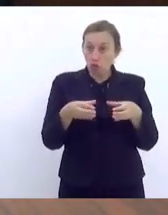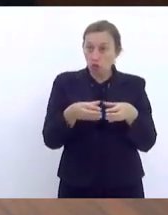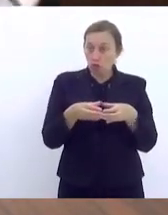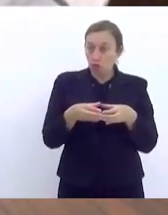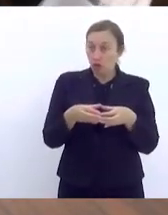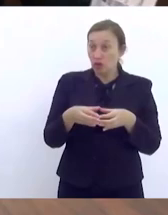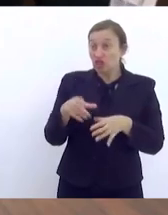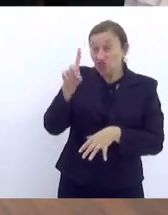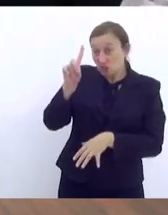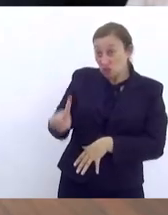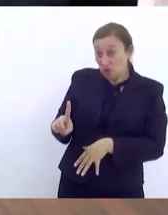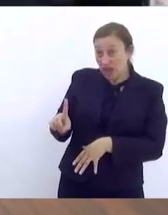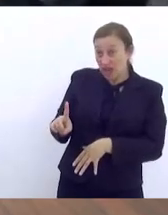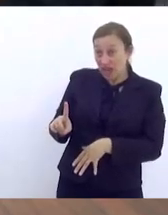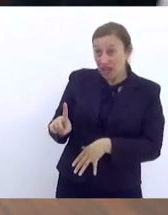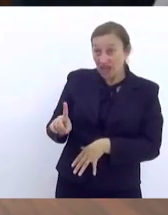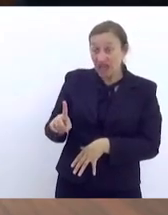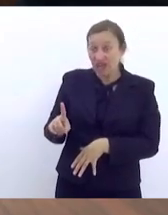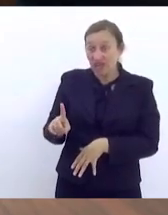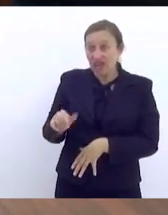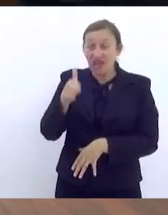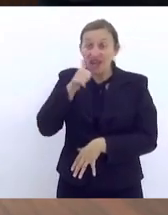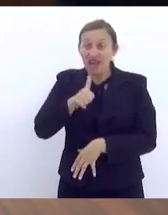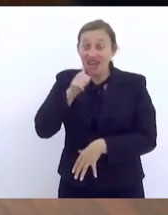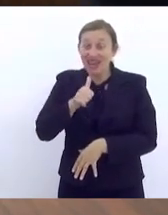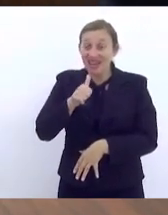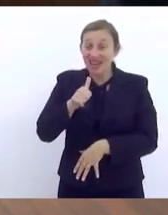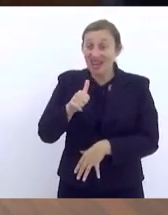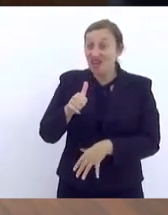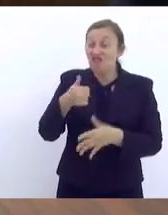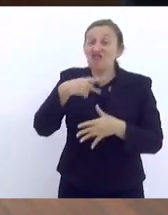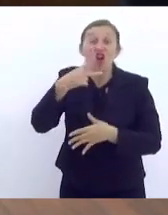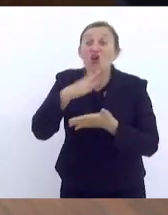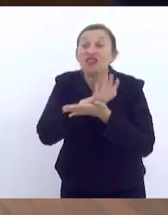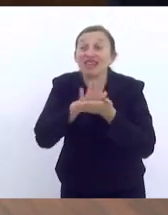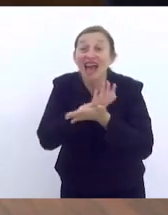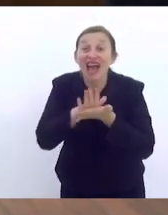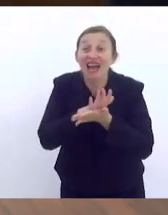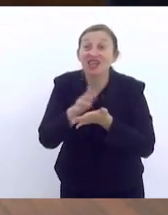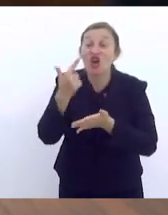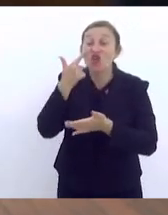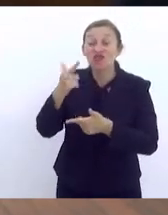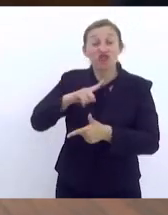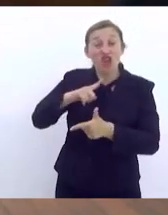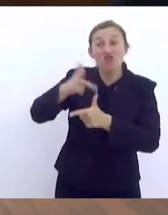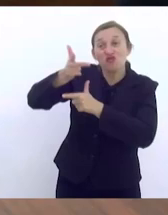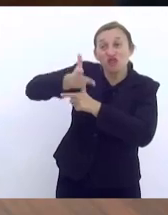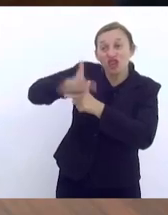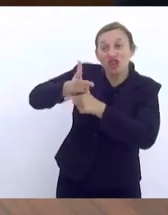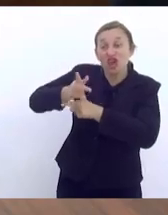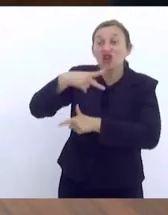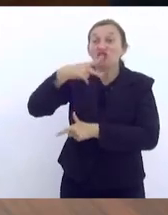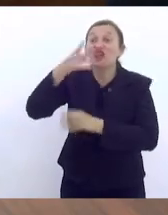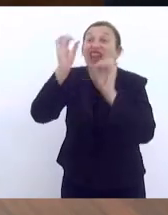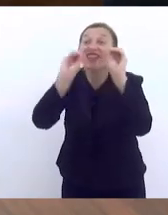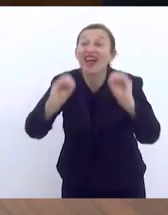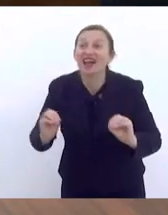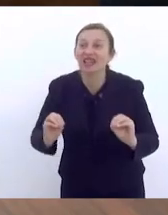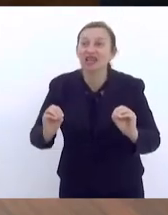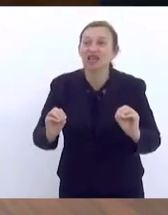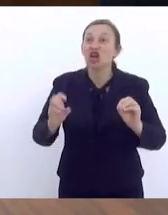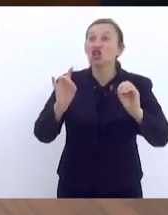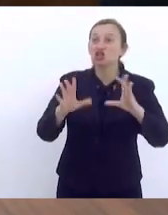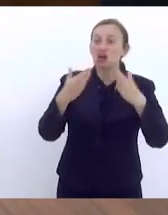direita ninguém falou nada nessa casa nada aconteceu eu tenho relatos eu tenho vídeos que eu não falei absolutamente nada apenas